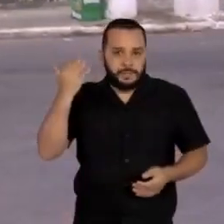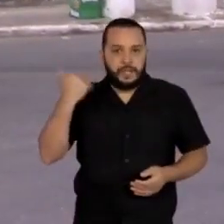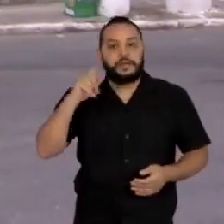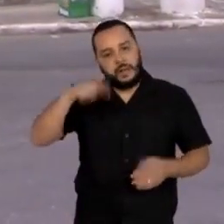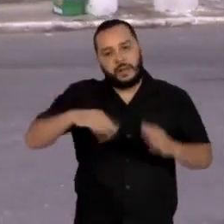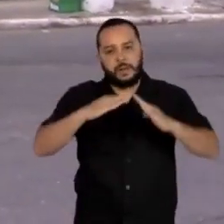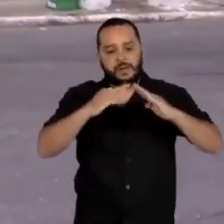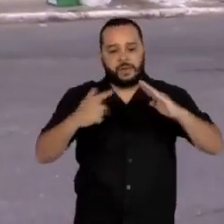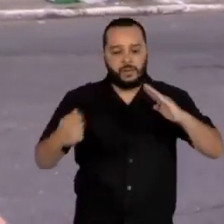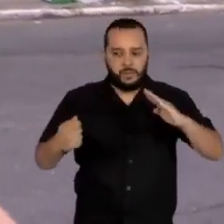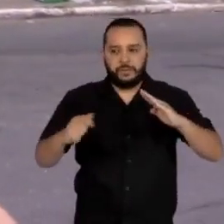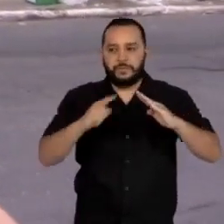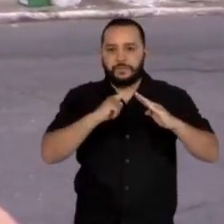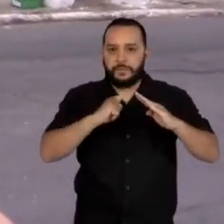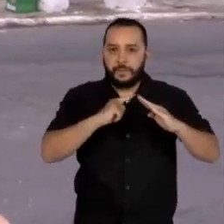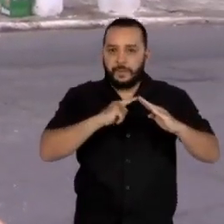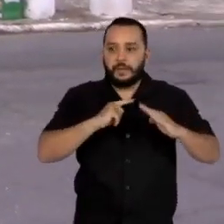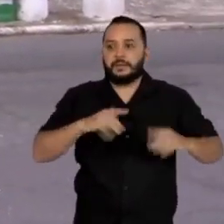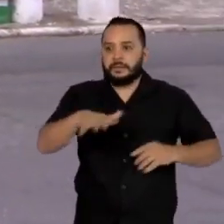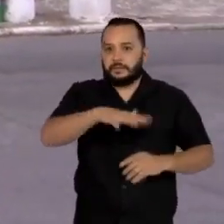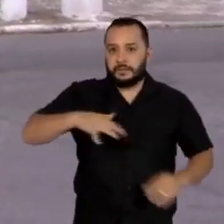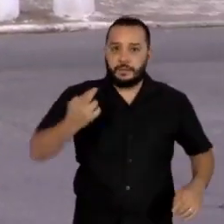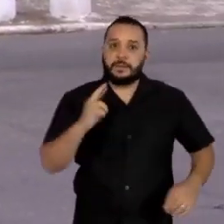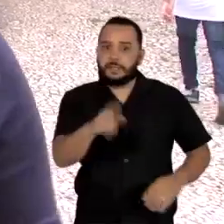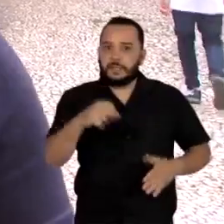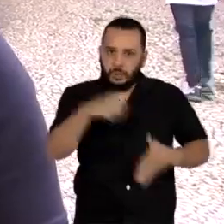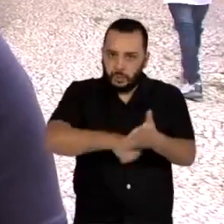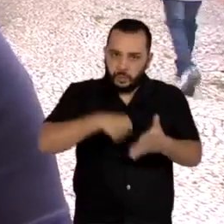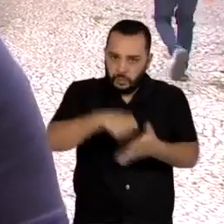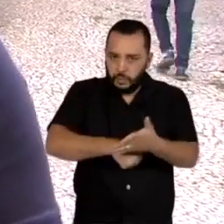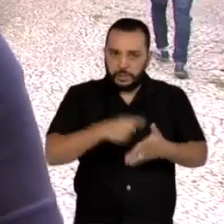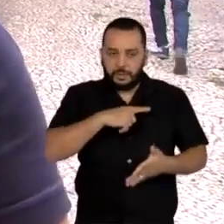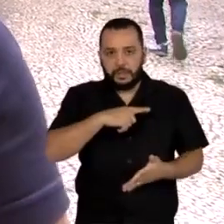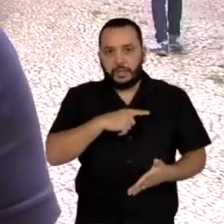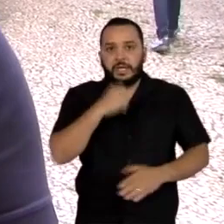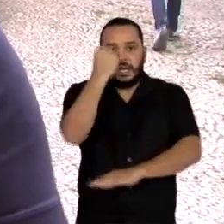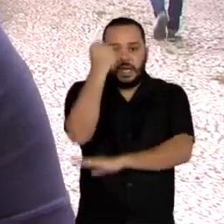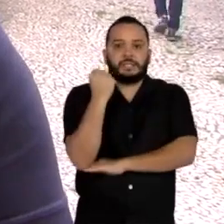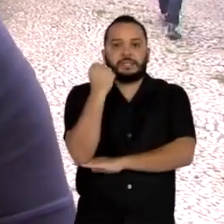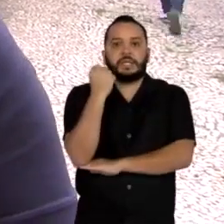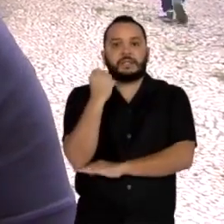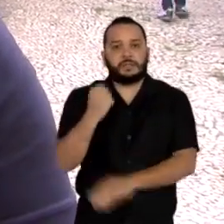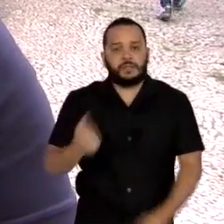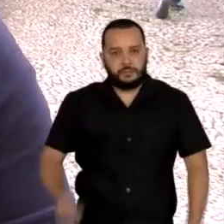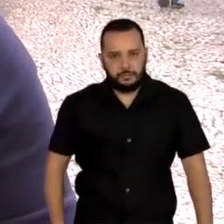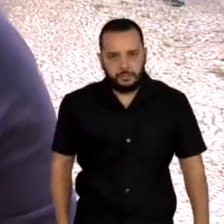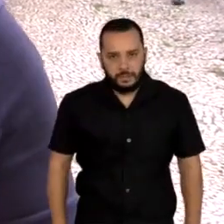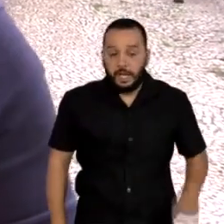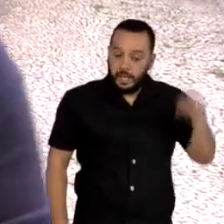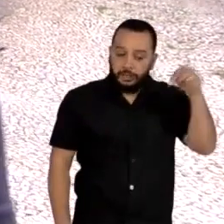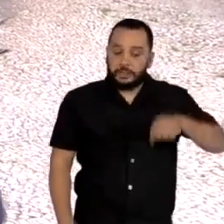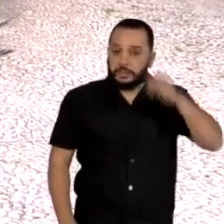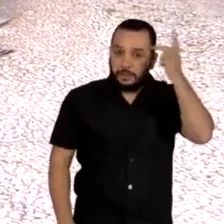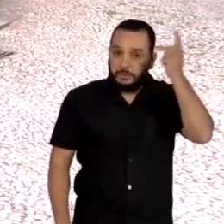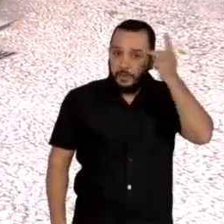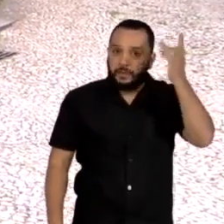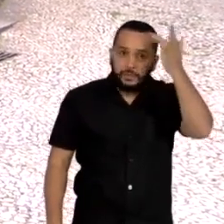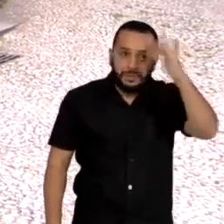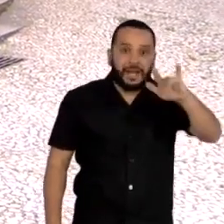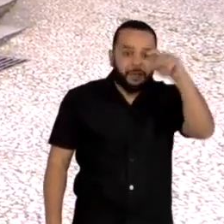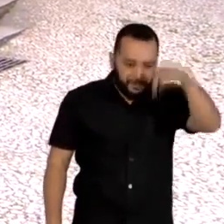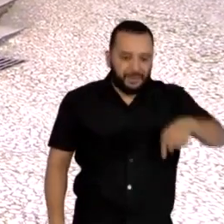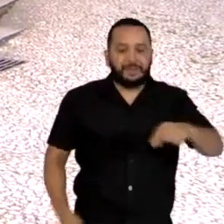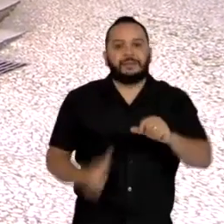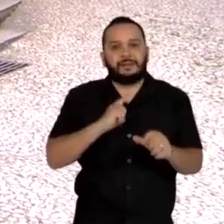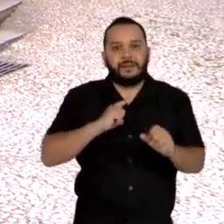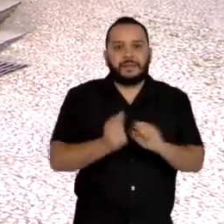Então, esse é um espaço que representa essas lutas, essas resistências. Aqui em São Paulo, as pessoas muitas vezes não têm a dimensão que aqui teve escravidão,